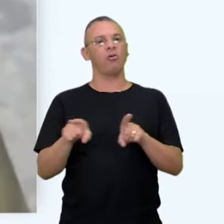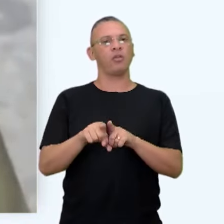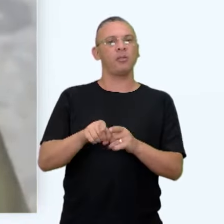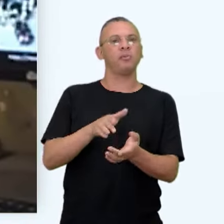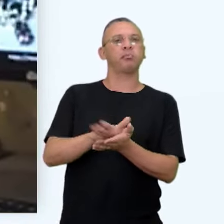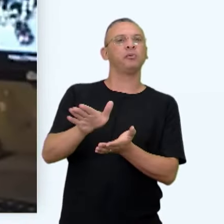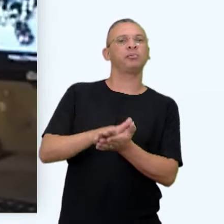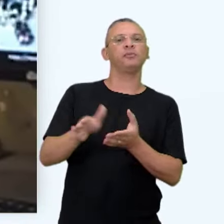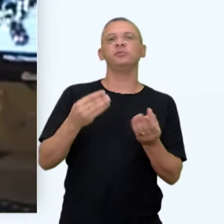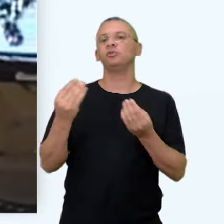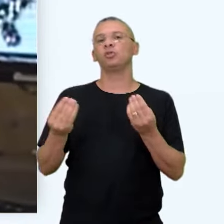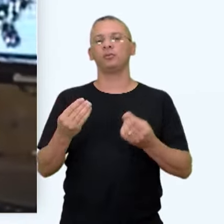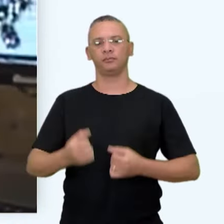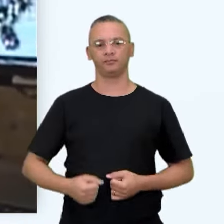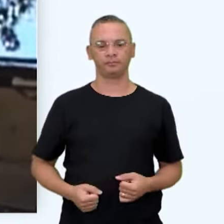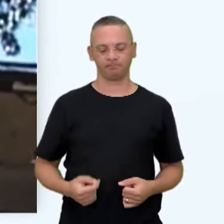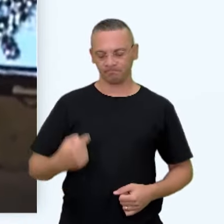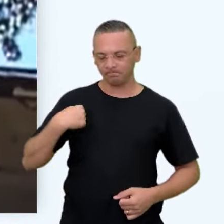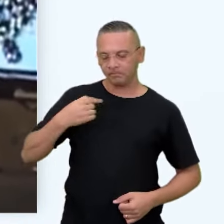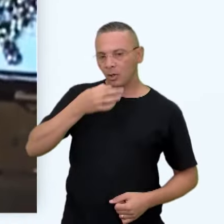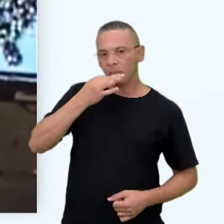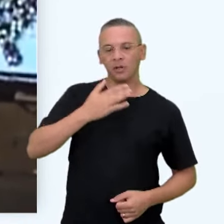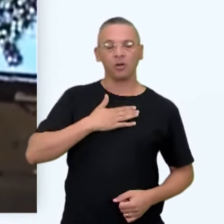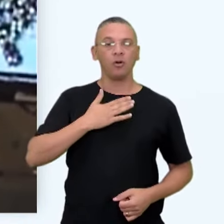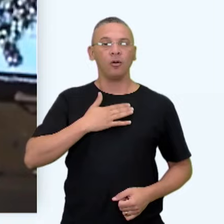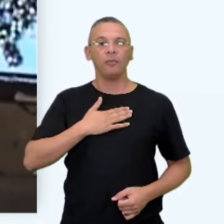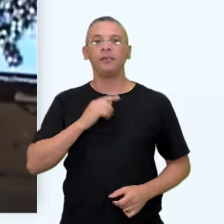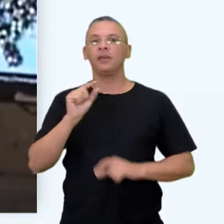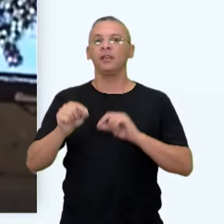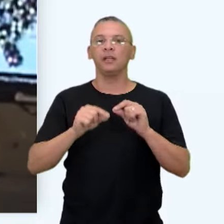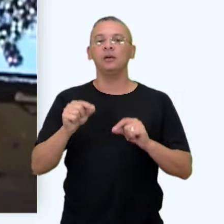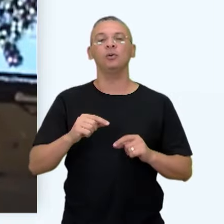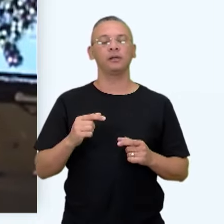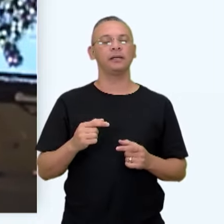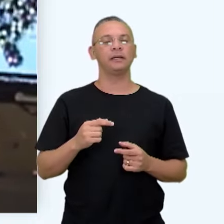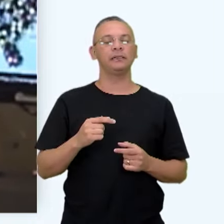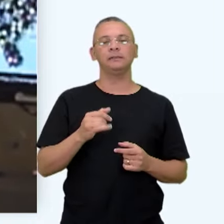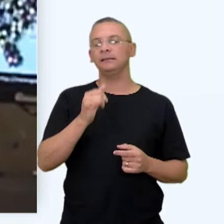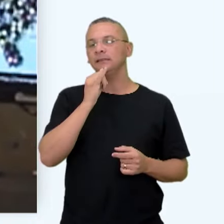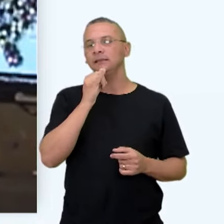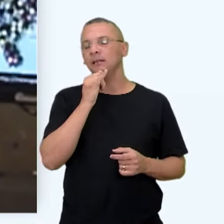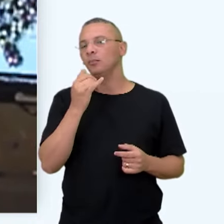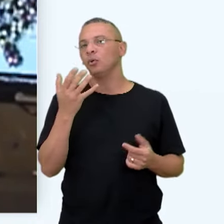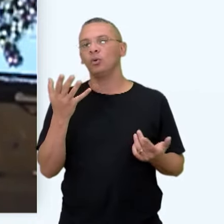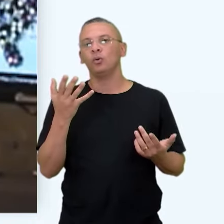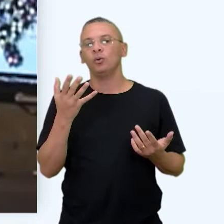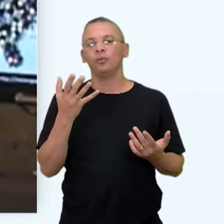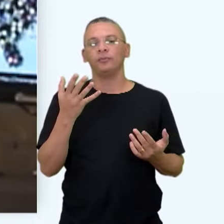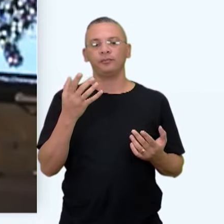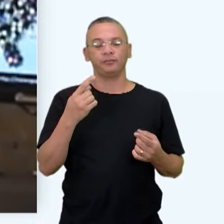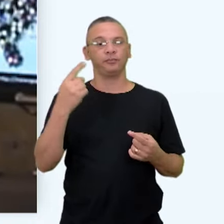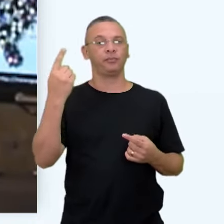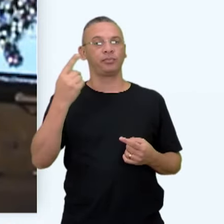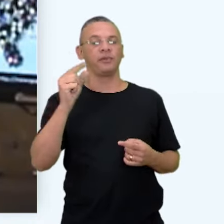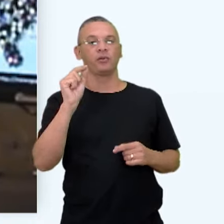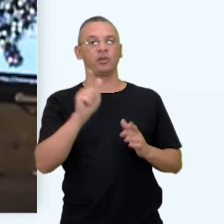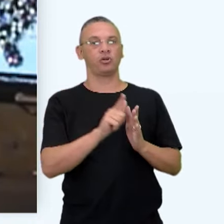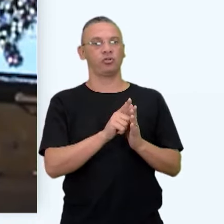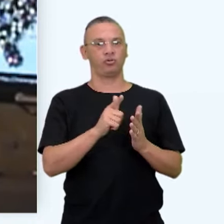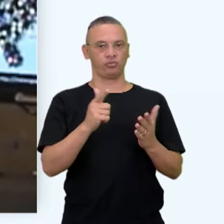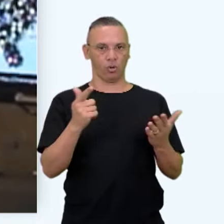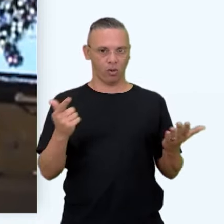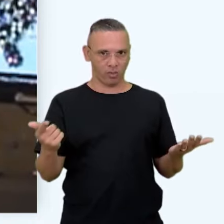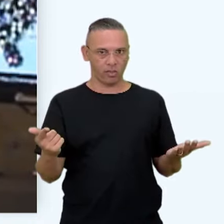papel. Eu acho que está cada vez mais claro que, em primeiro lugar, que o jornal